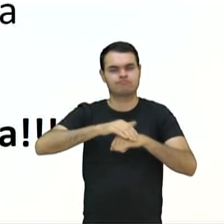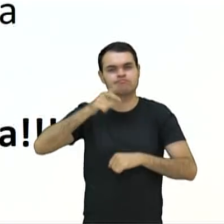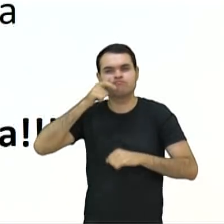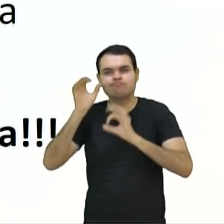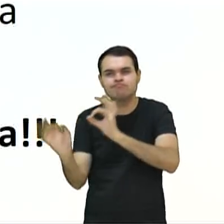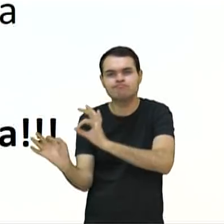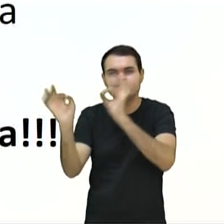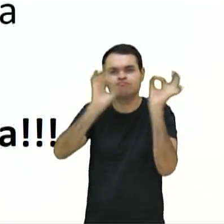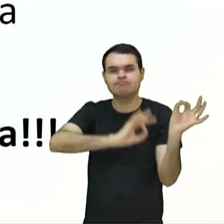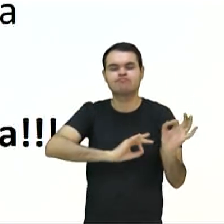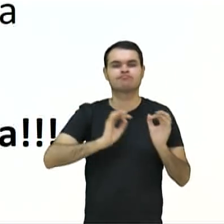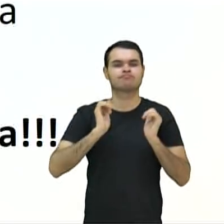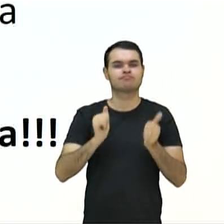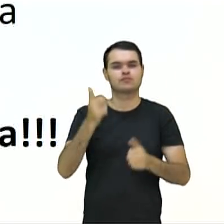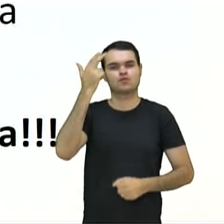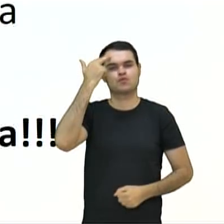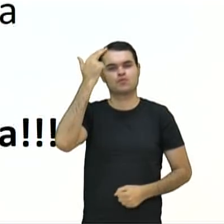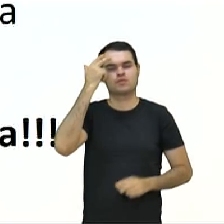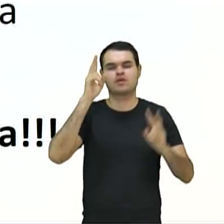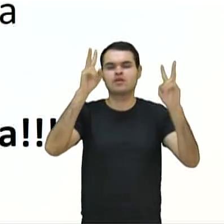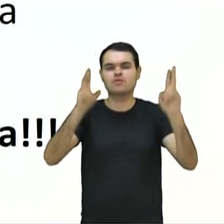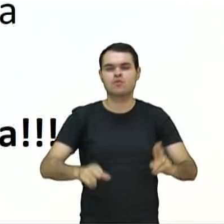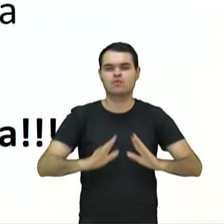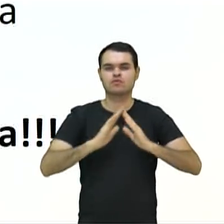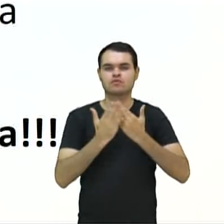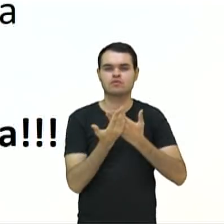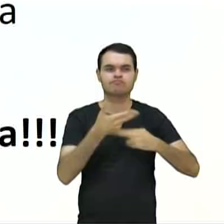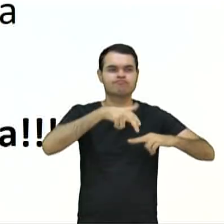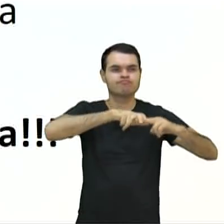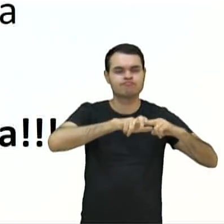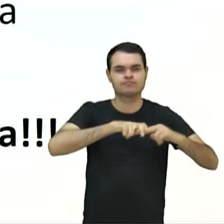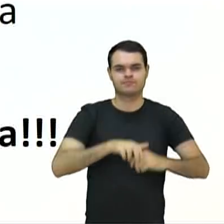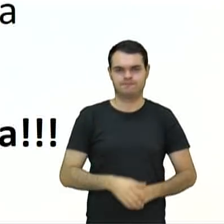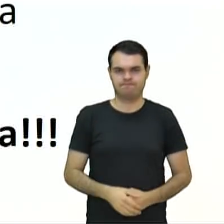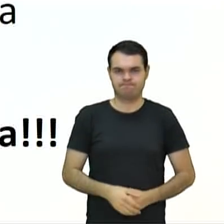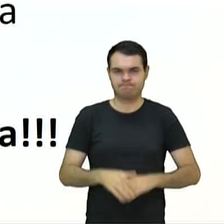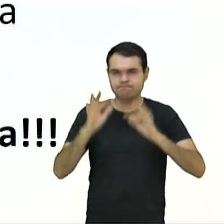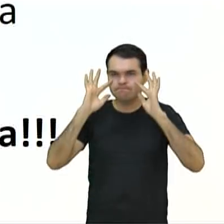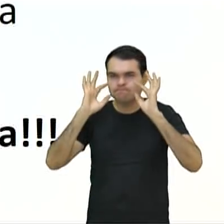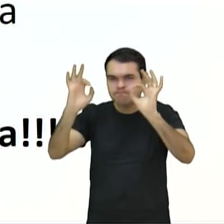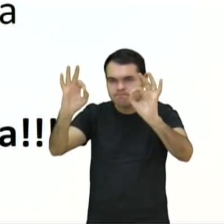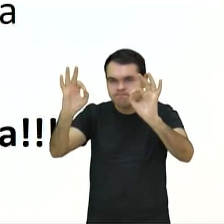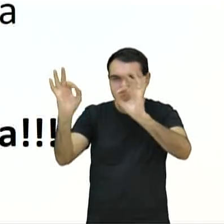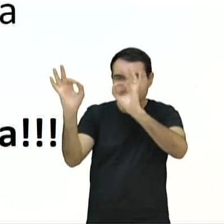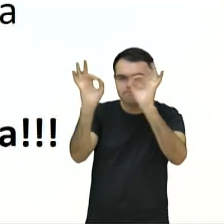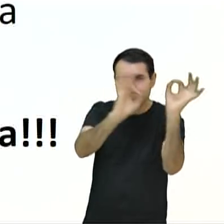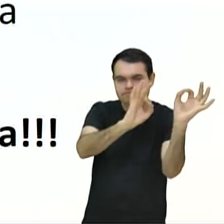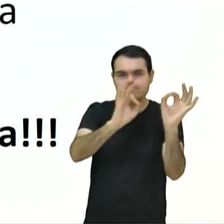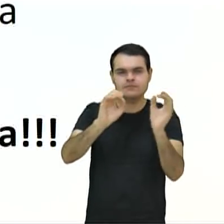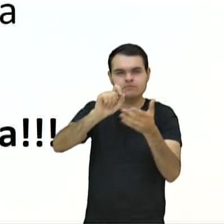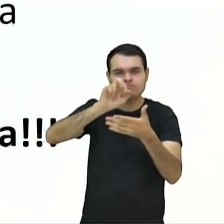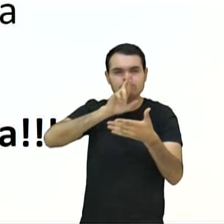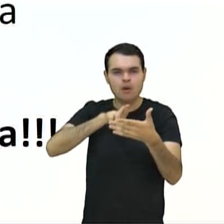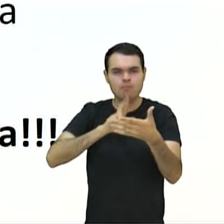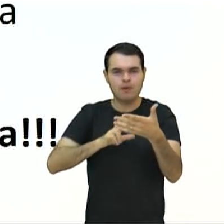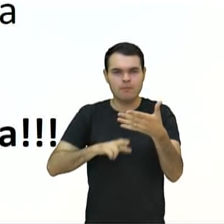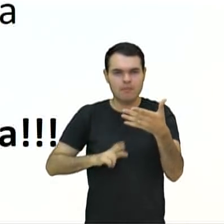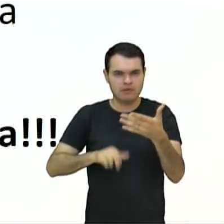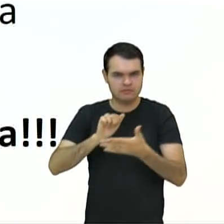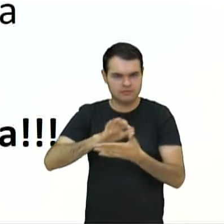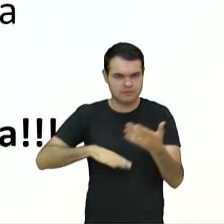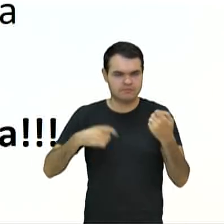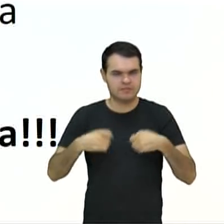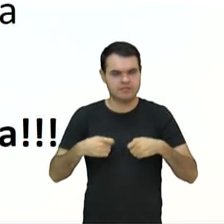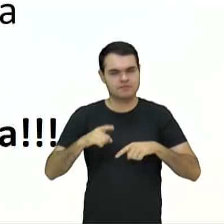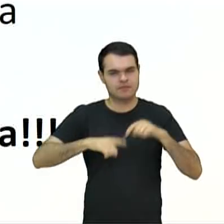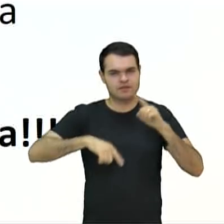as aulas como se vocês estivessem lá na escola, concentrados, acompanhando as explicações, fazendo os exercícios. Para isso tem que ter o